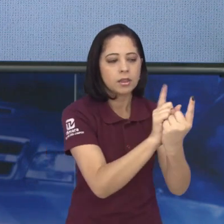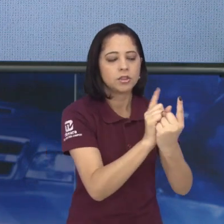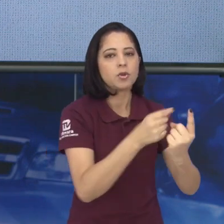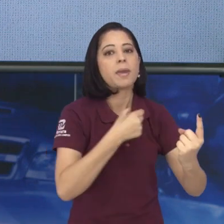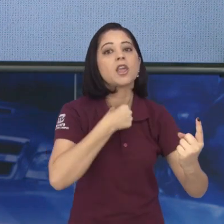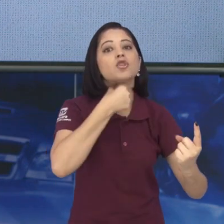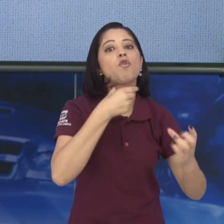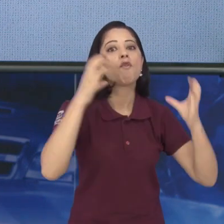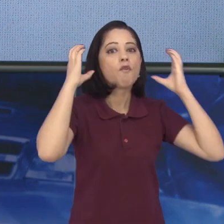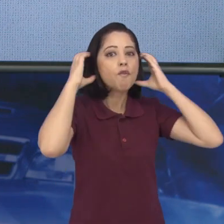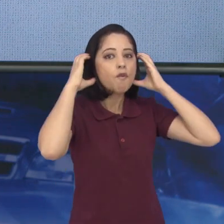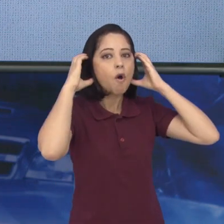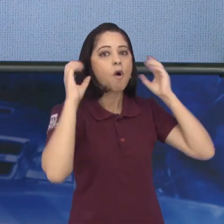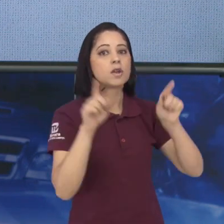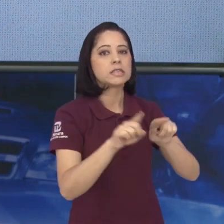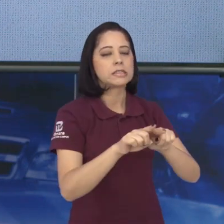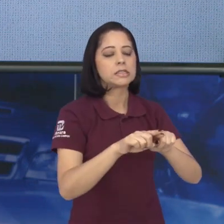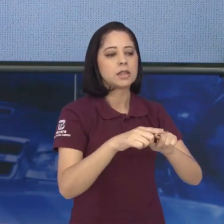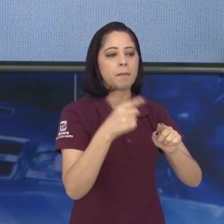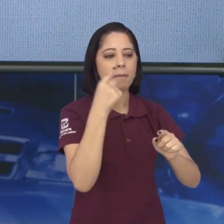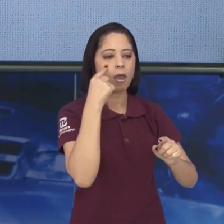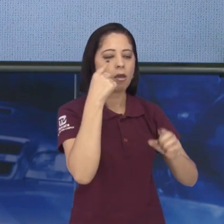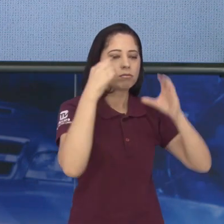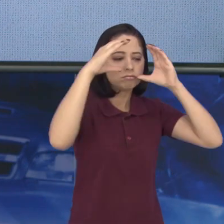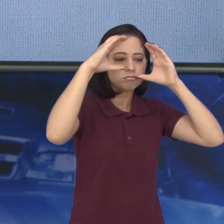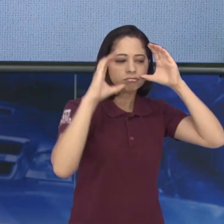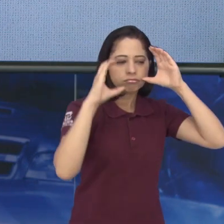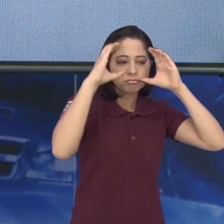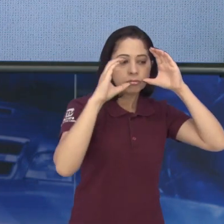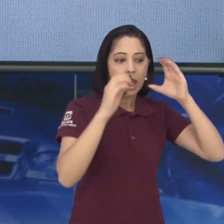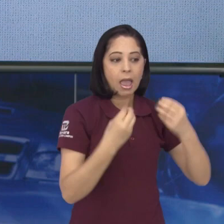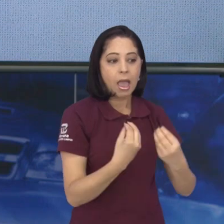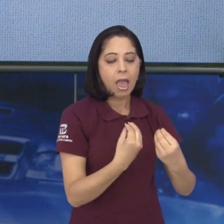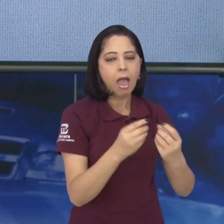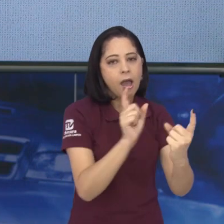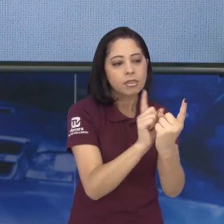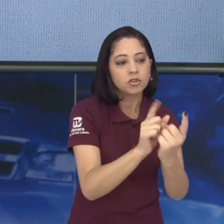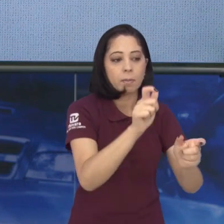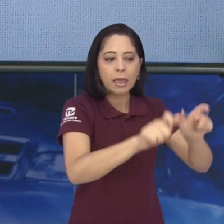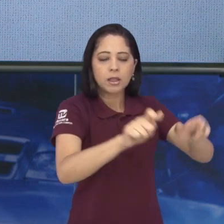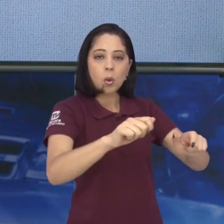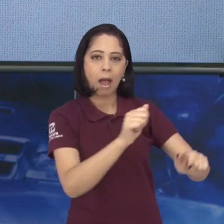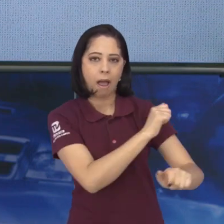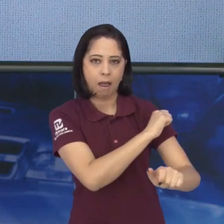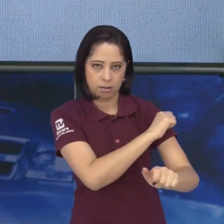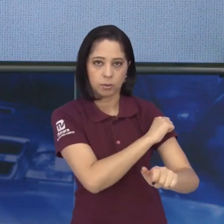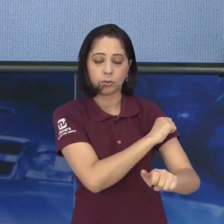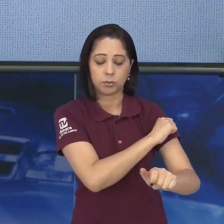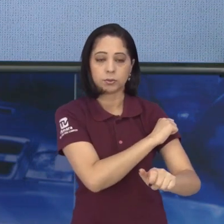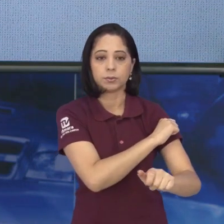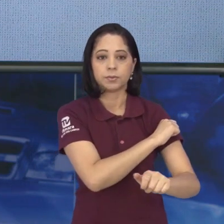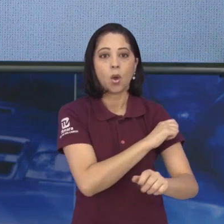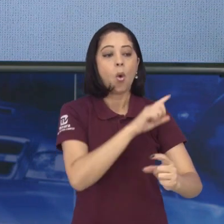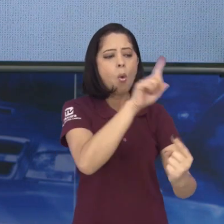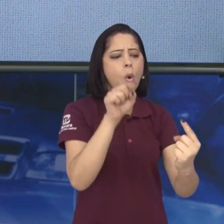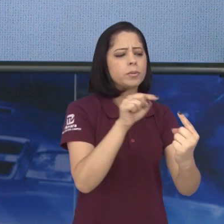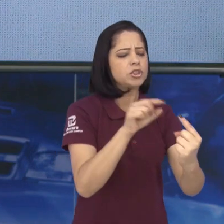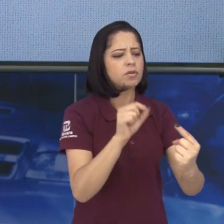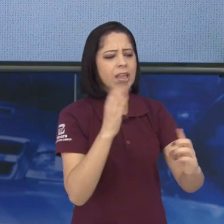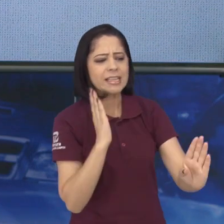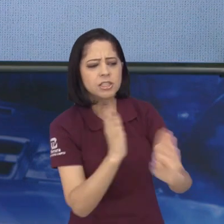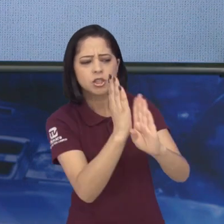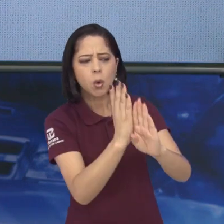e fonoaudiologia para alunos do primeiro ano do ensino fundamental na rede municipal. O objetivo da proposta